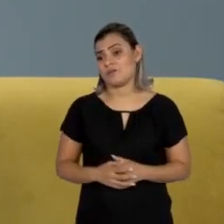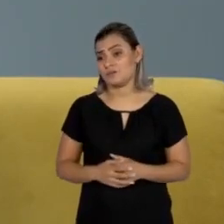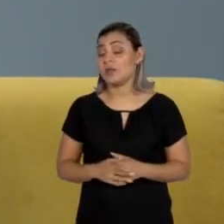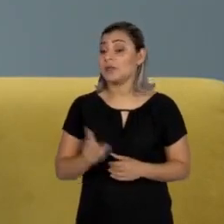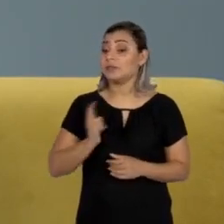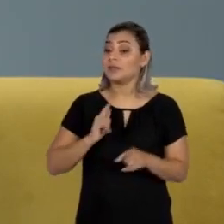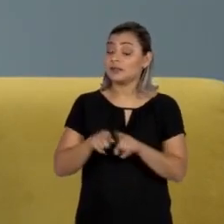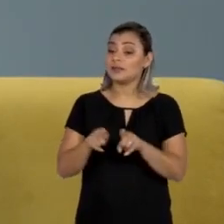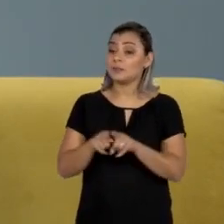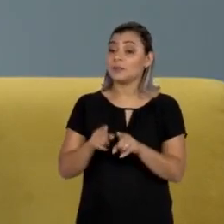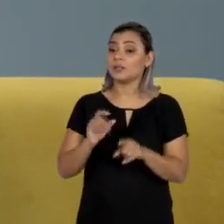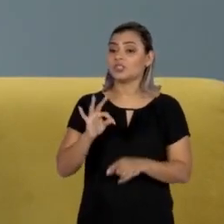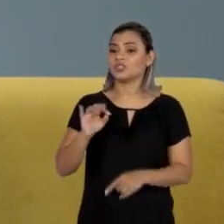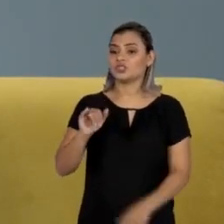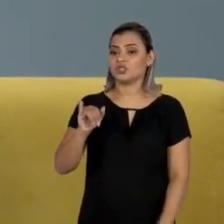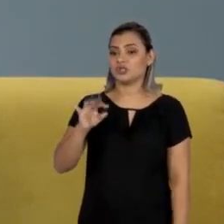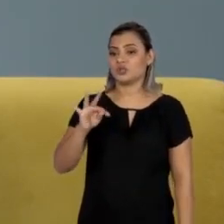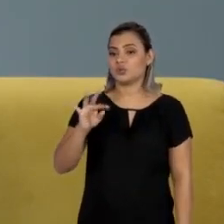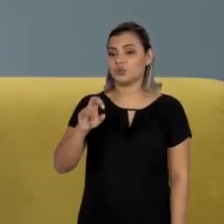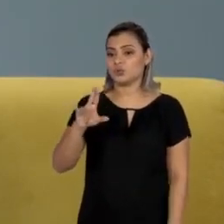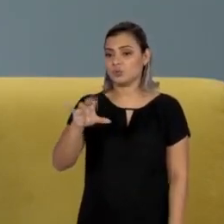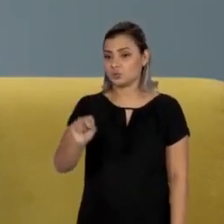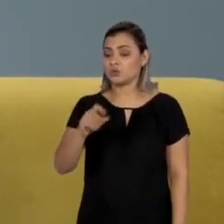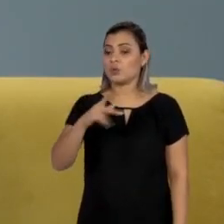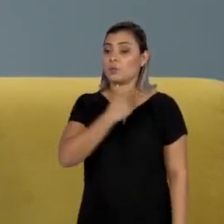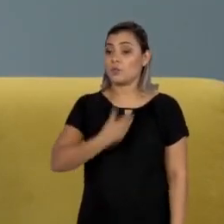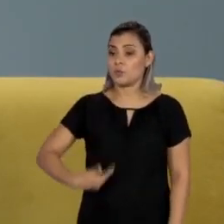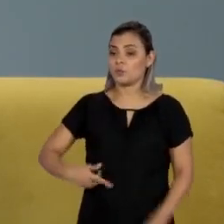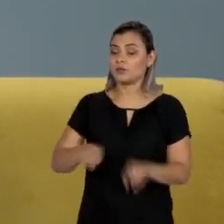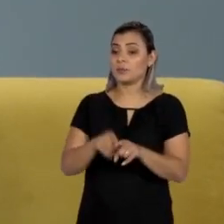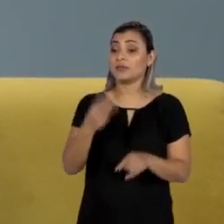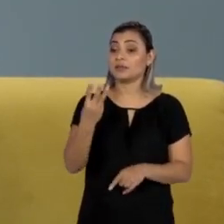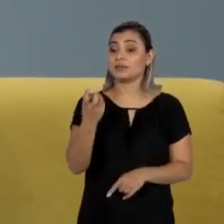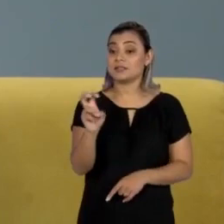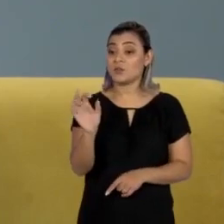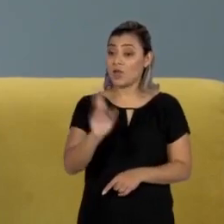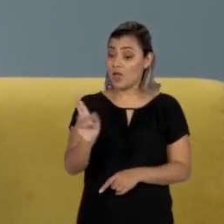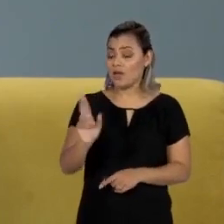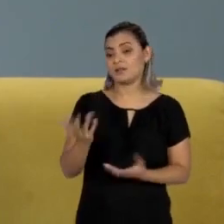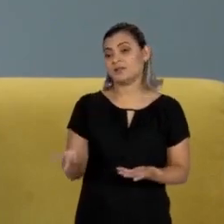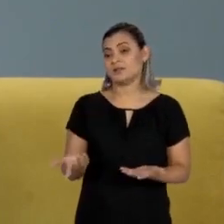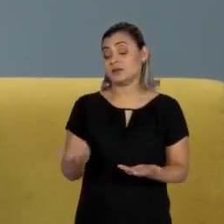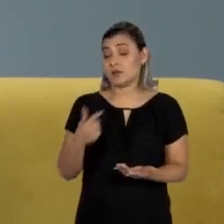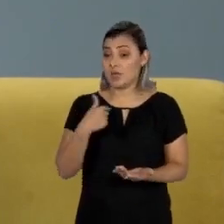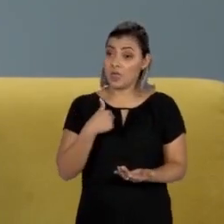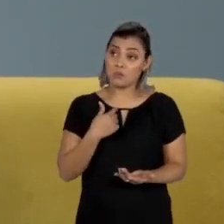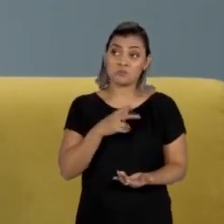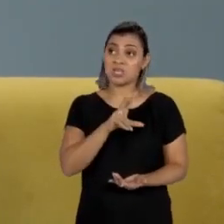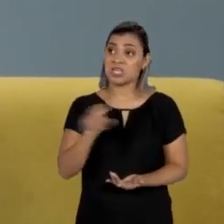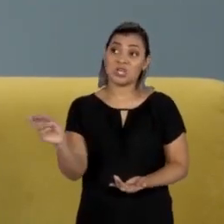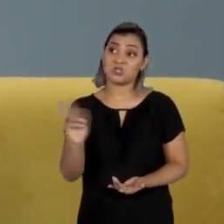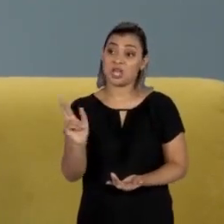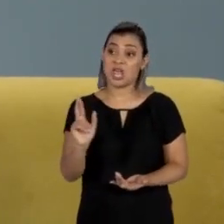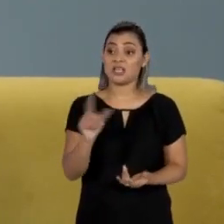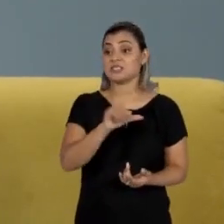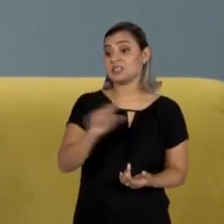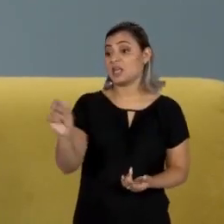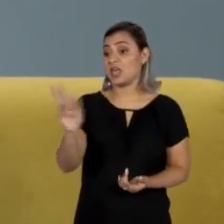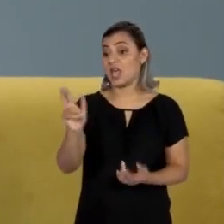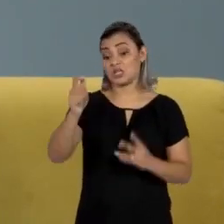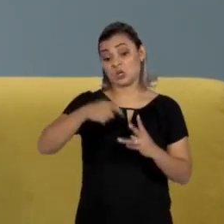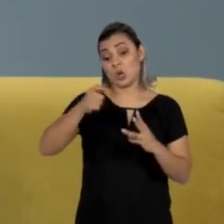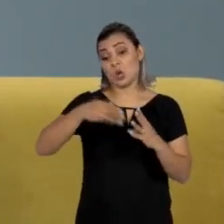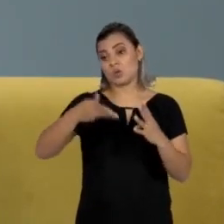títulos públicos que são a partir de R$35. Então, assim, eu posso não ter R$500, R$100 por